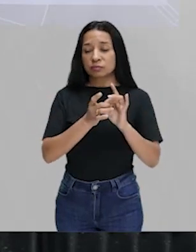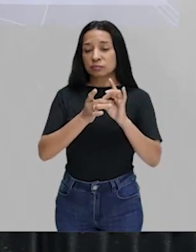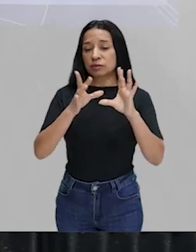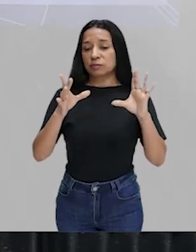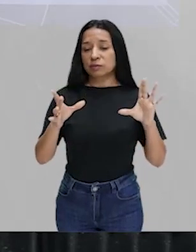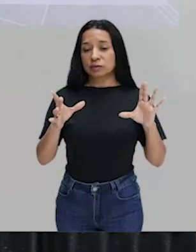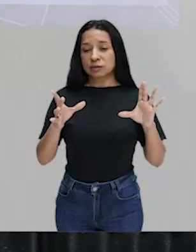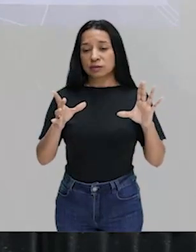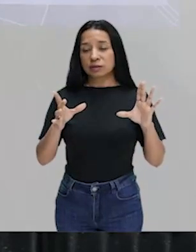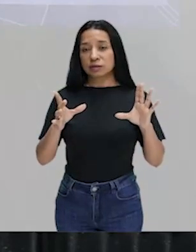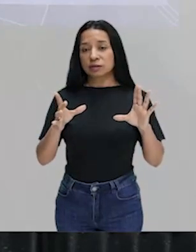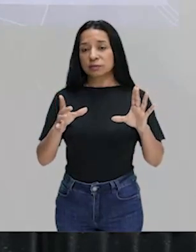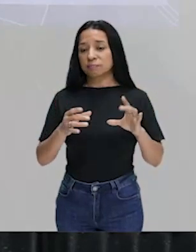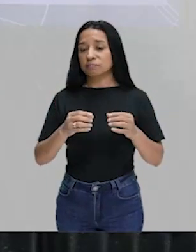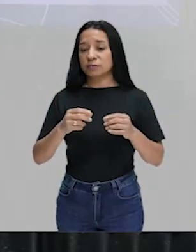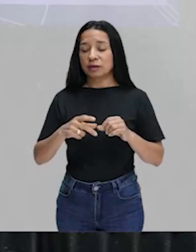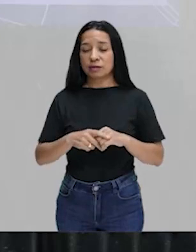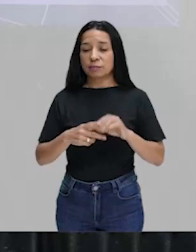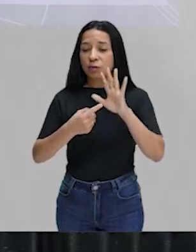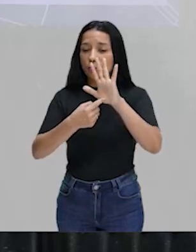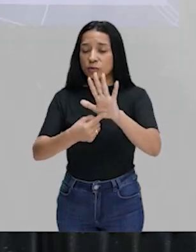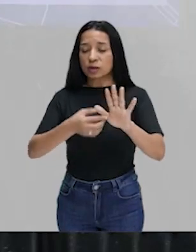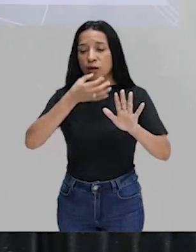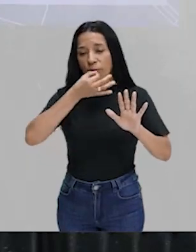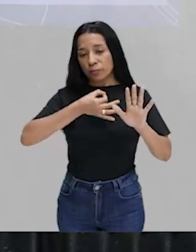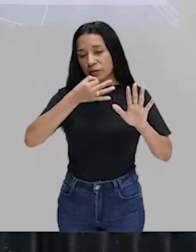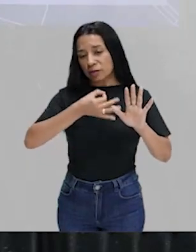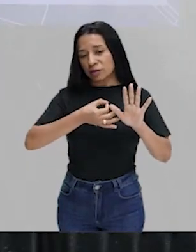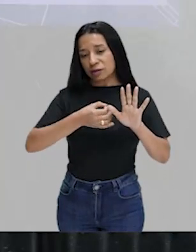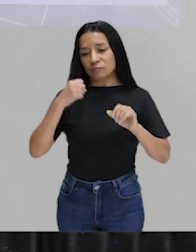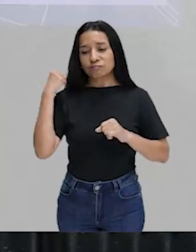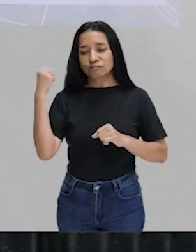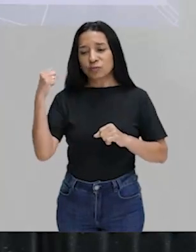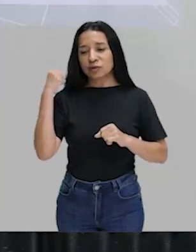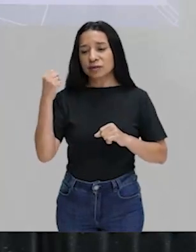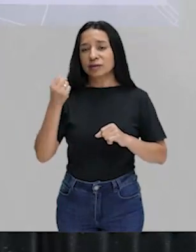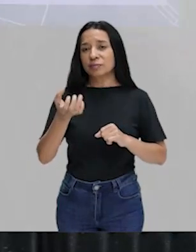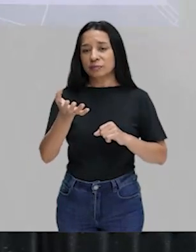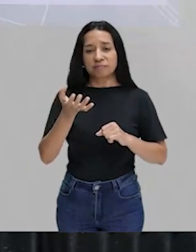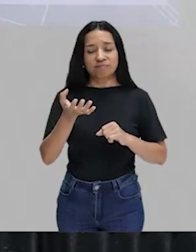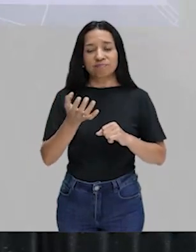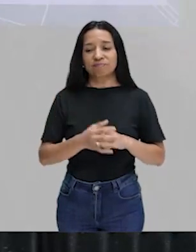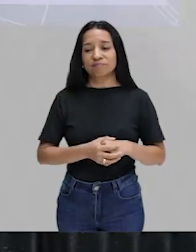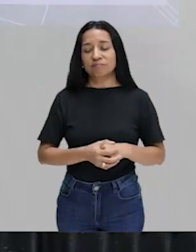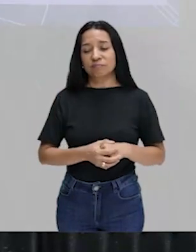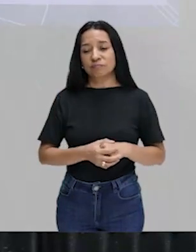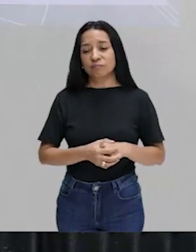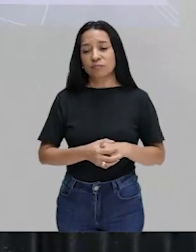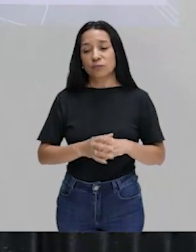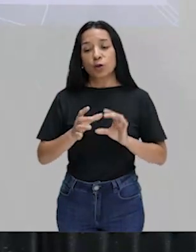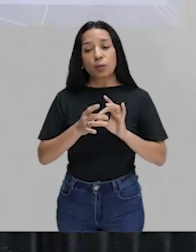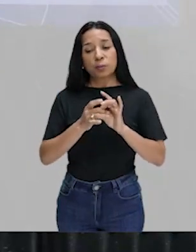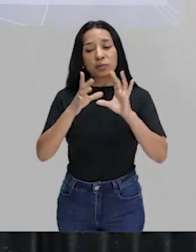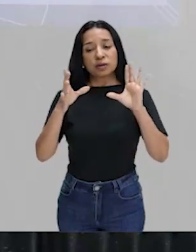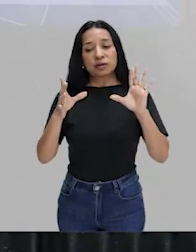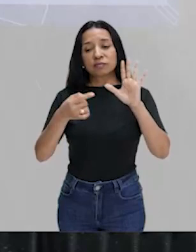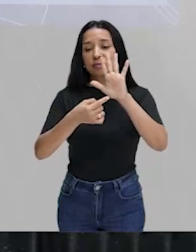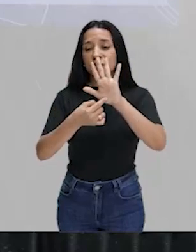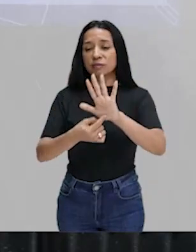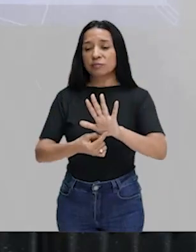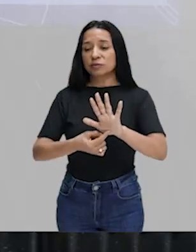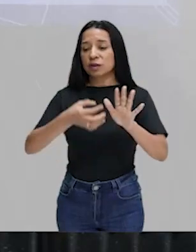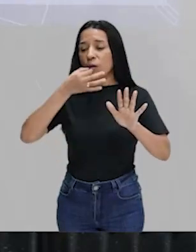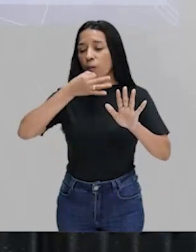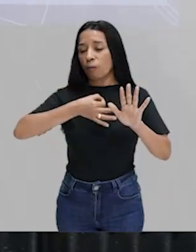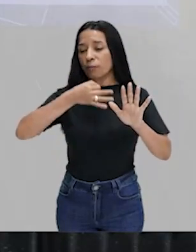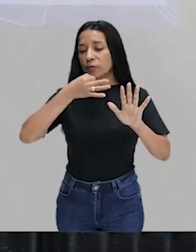para expressar sua opinião, são livres para torcer para quem quer, são livres para externar o ponto de